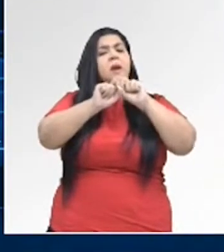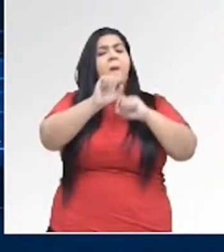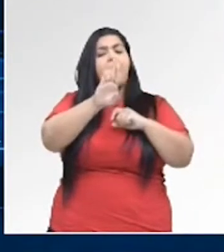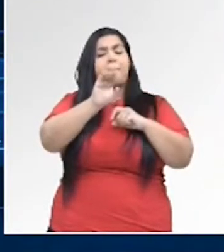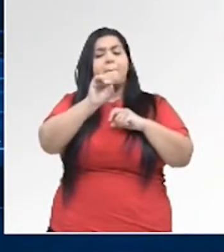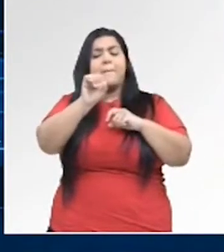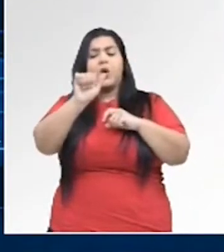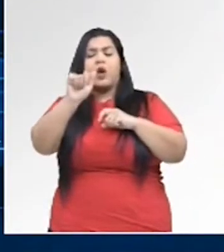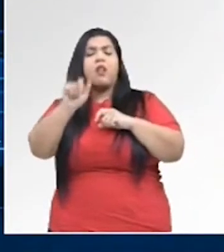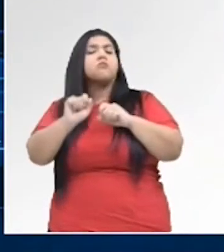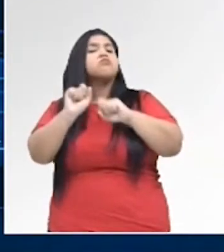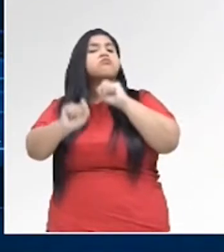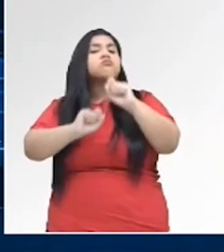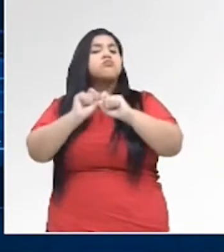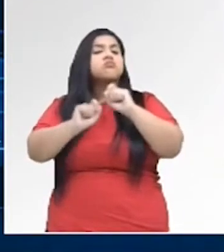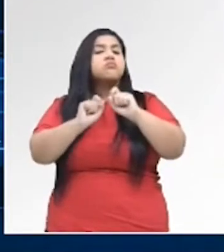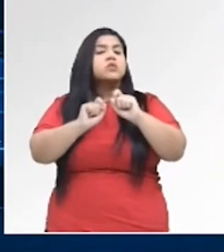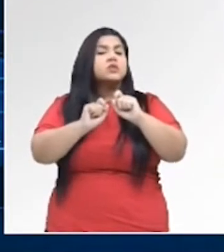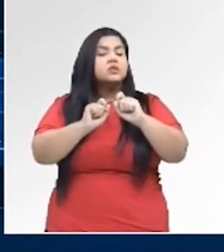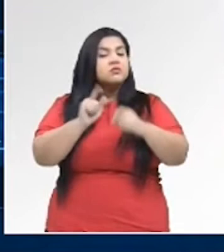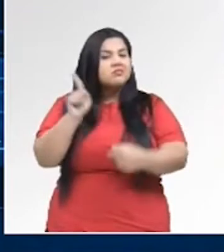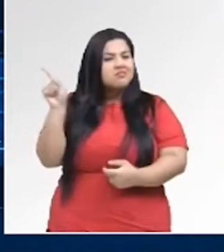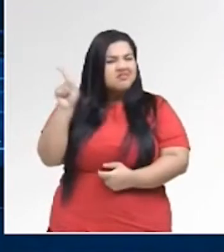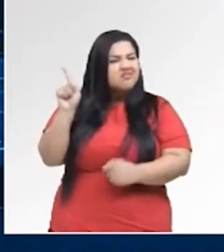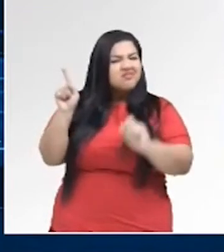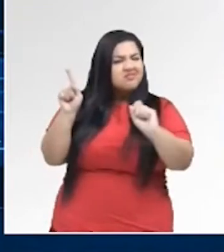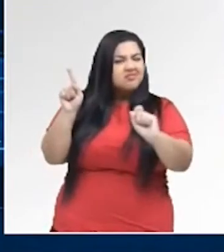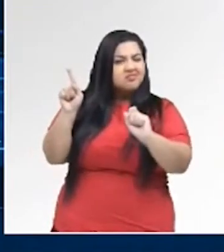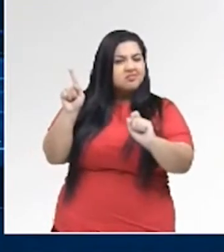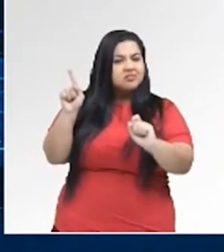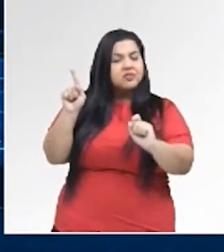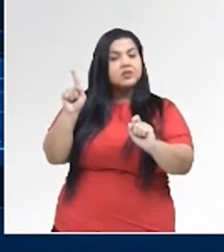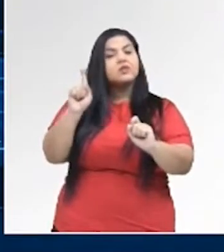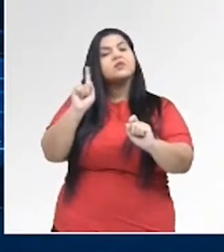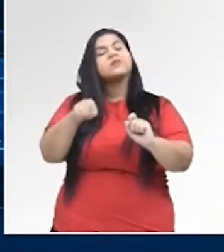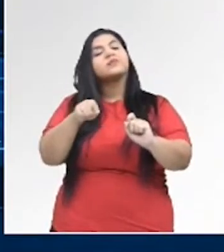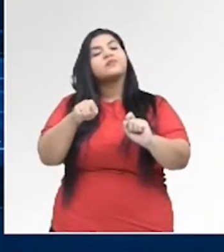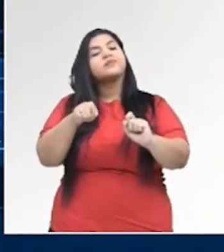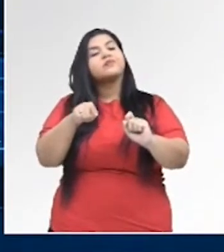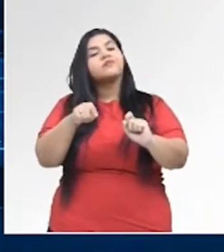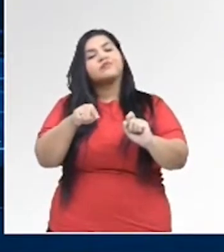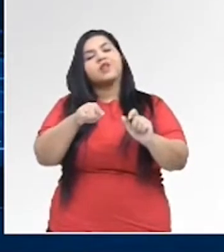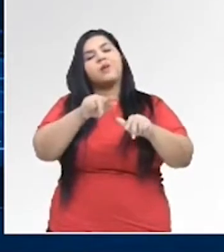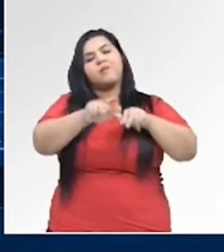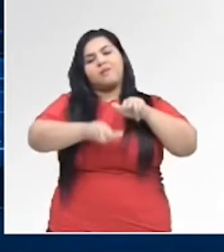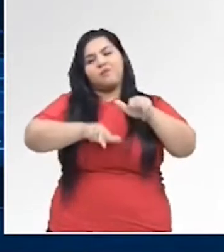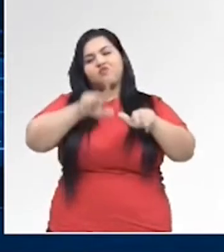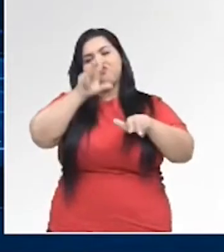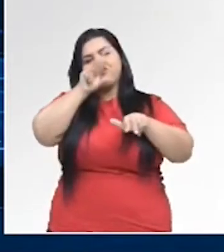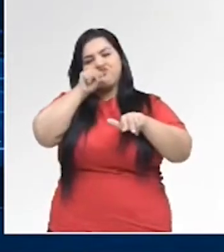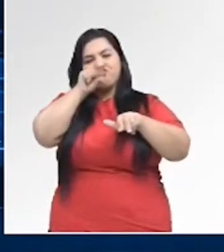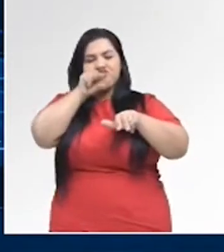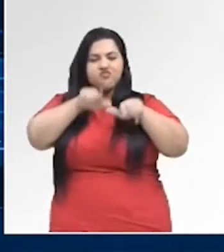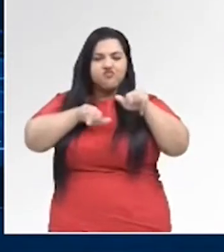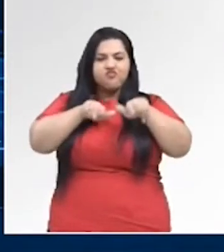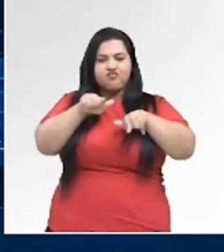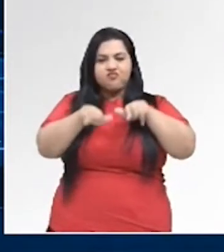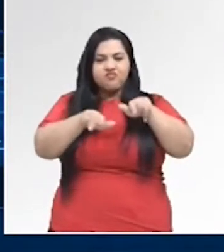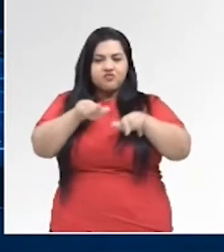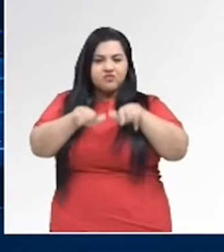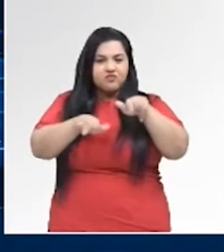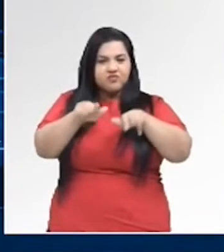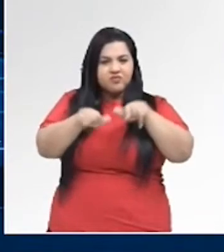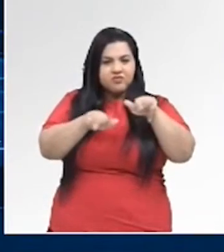de lã sulfurina que ele fala aqui, né? Eram quem? Os patinhos. Ele faz relação a